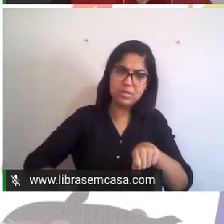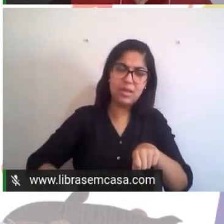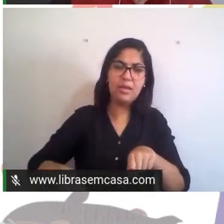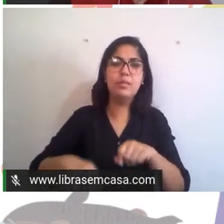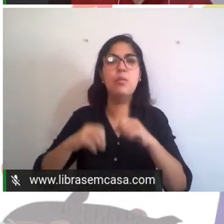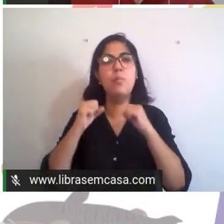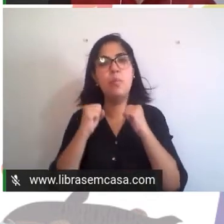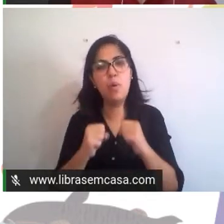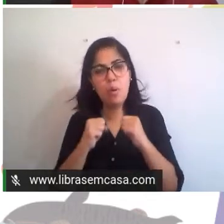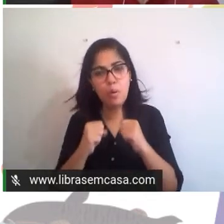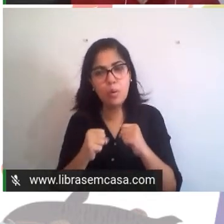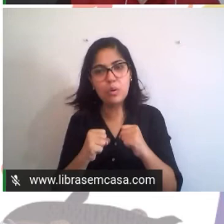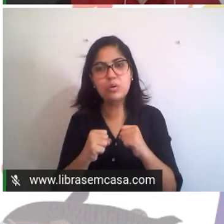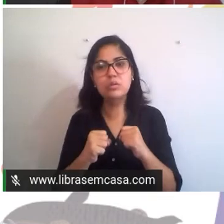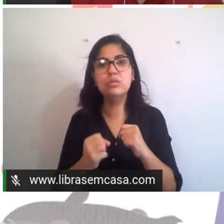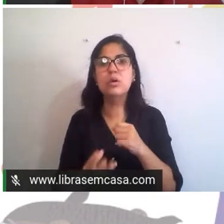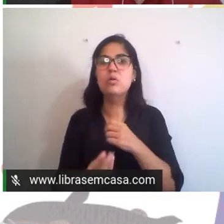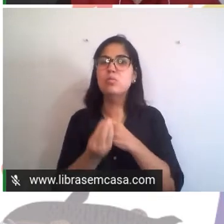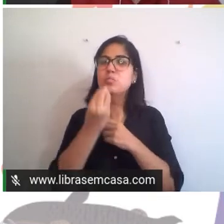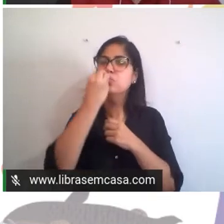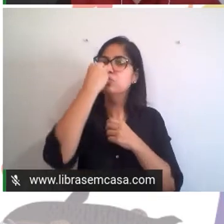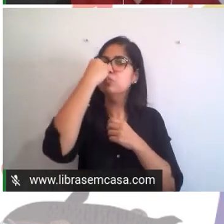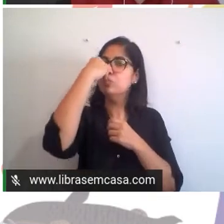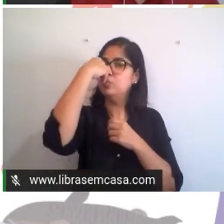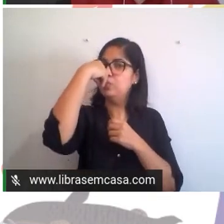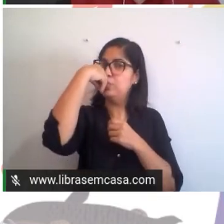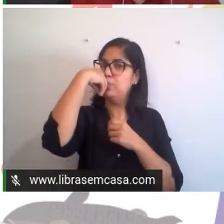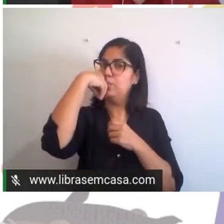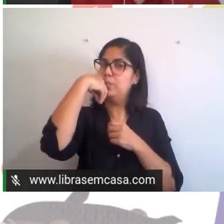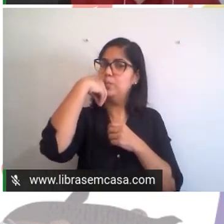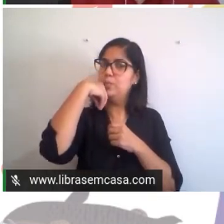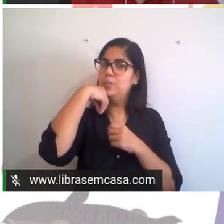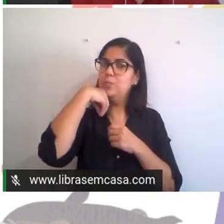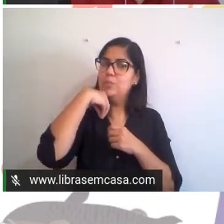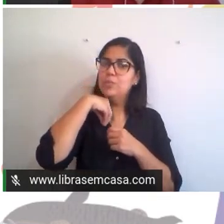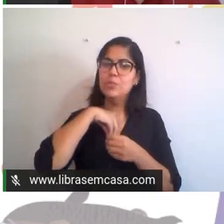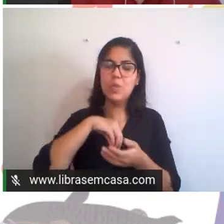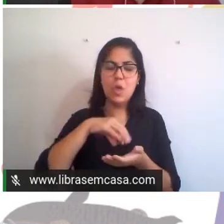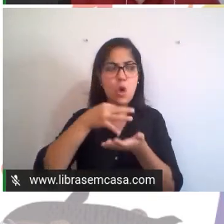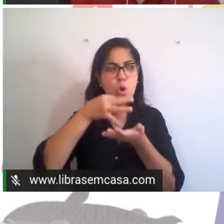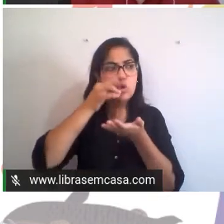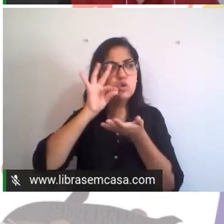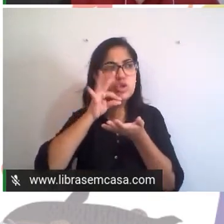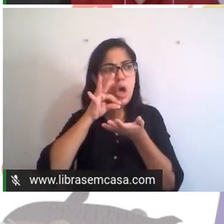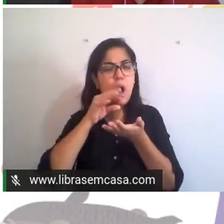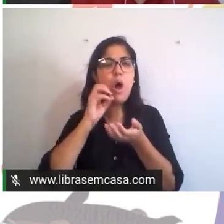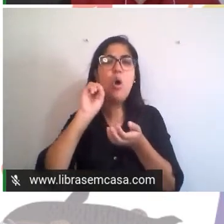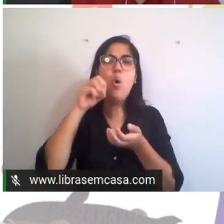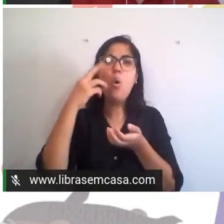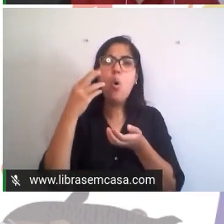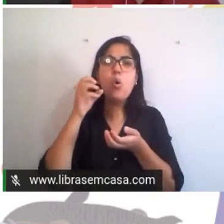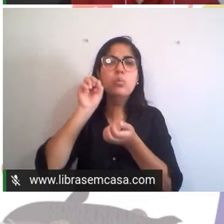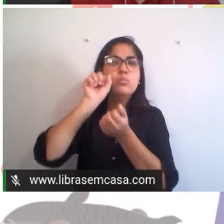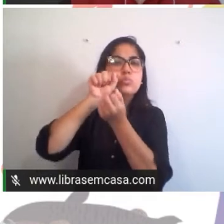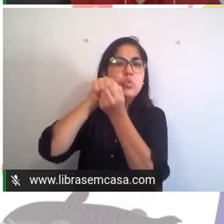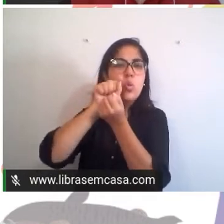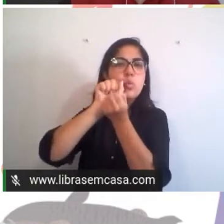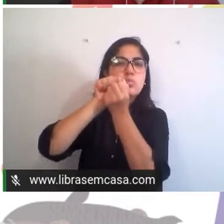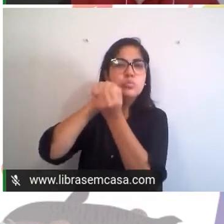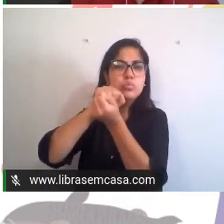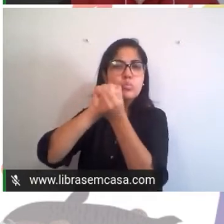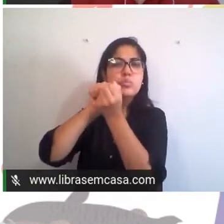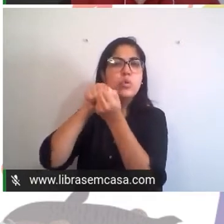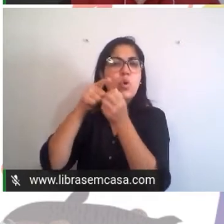pôde justamente ingerir aquele chá, ou mascar aquela folha, ou aquela folha combinada com